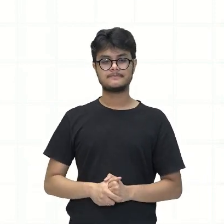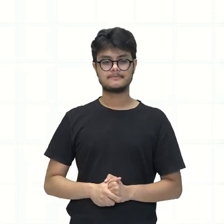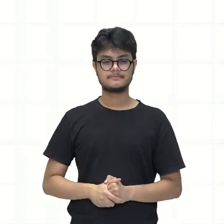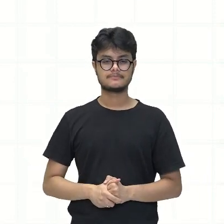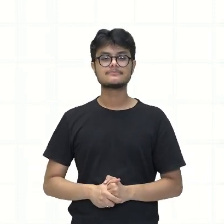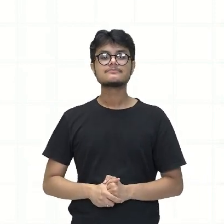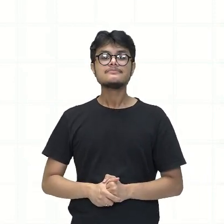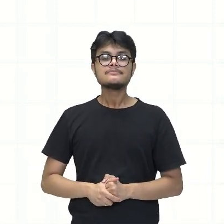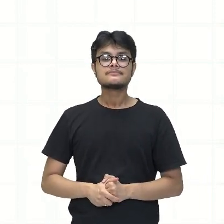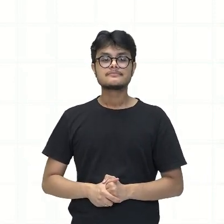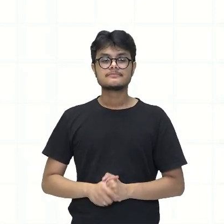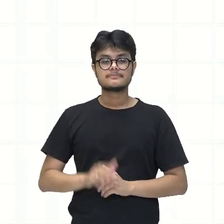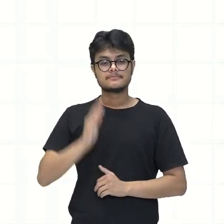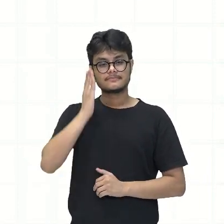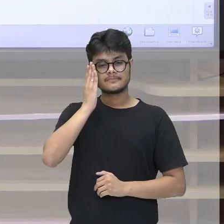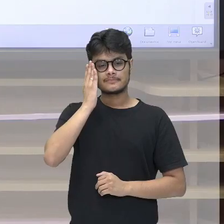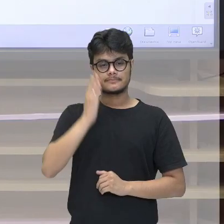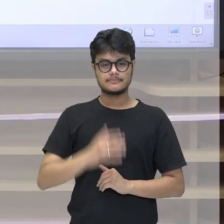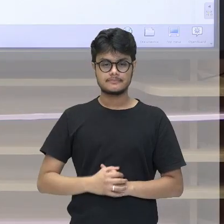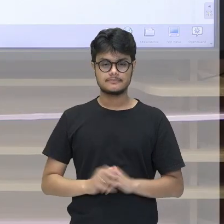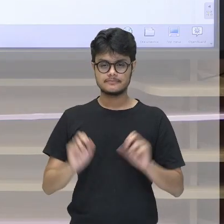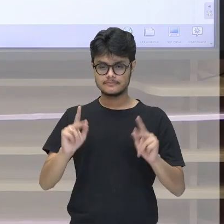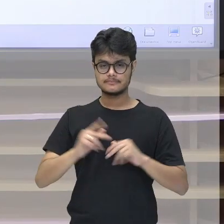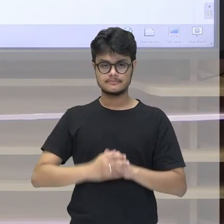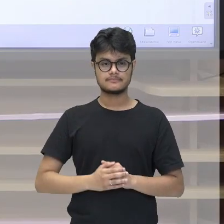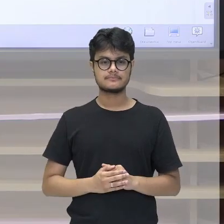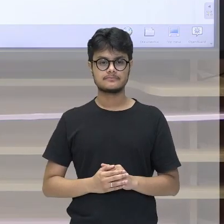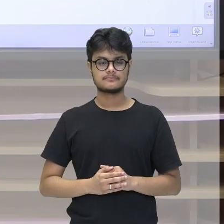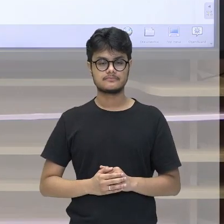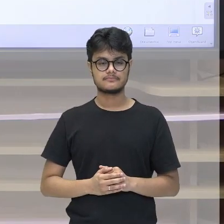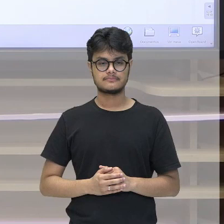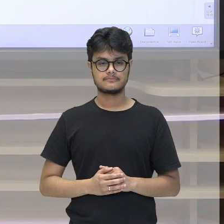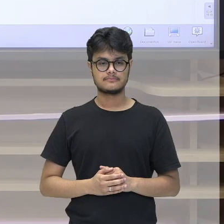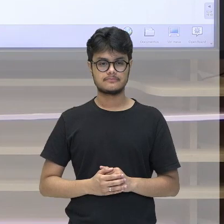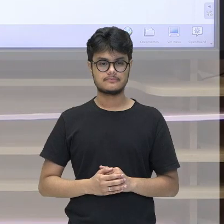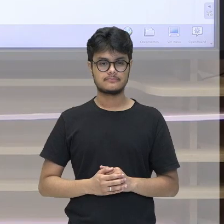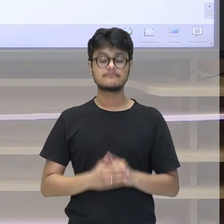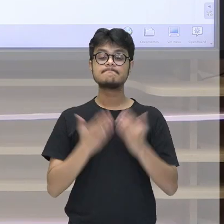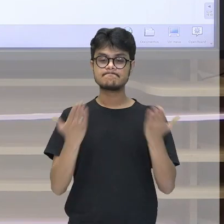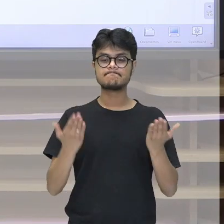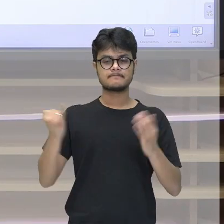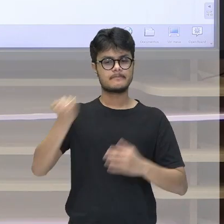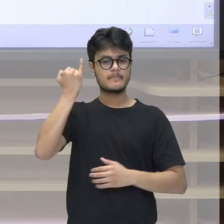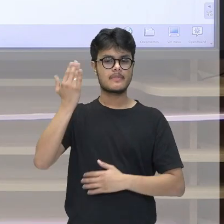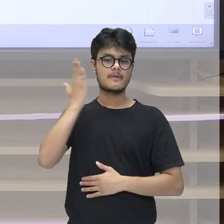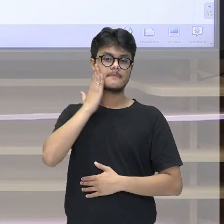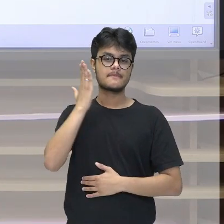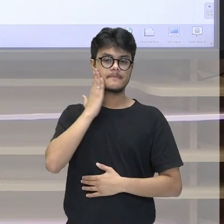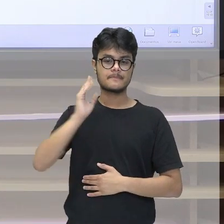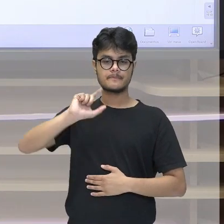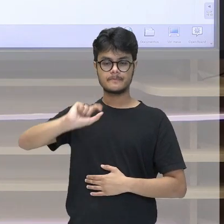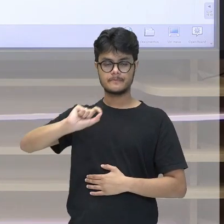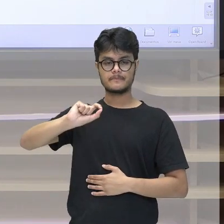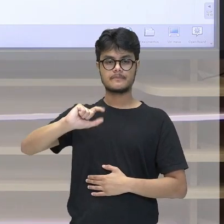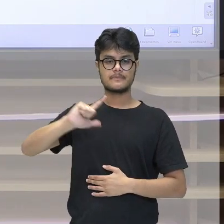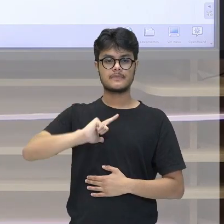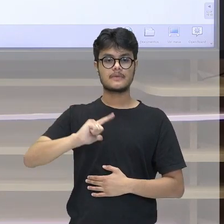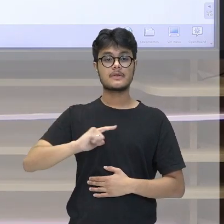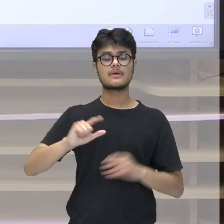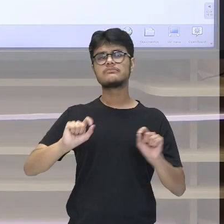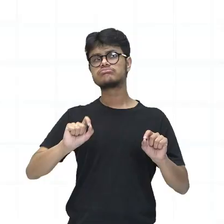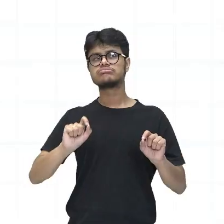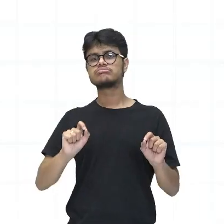ao aquecimento global, certo? E é importante a gente relembrar também os benefícios